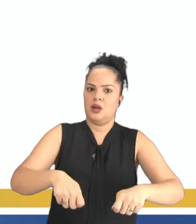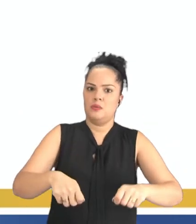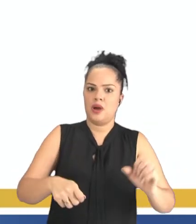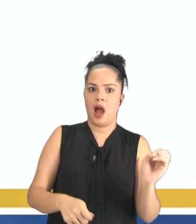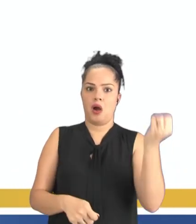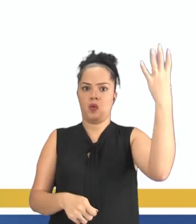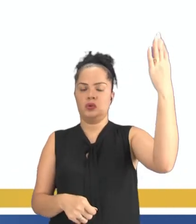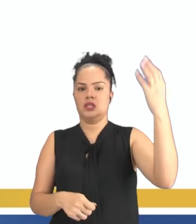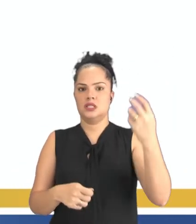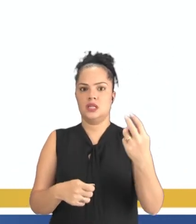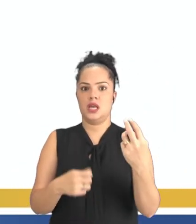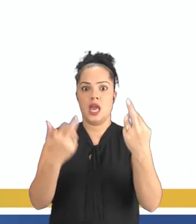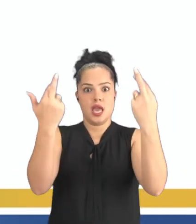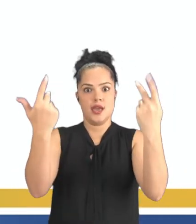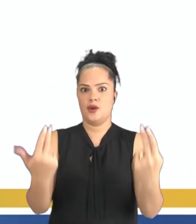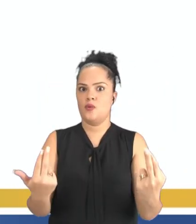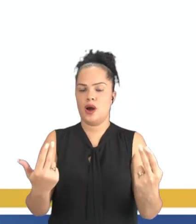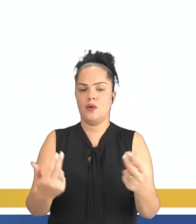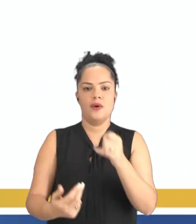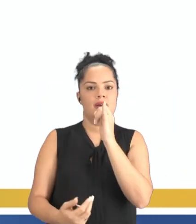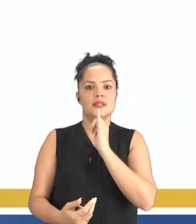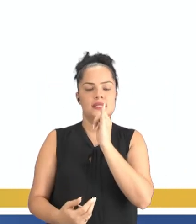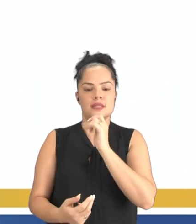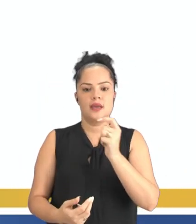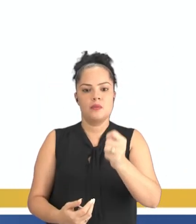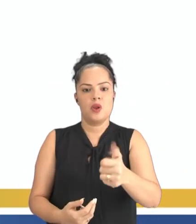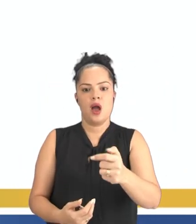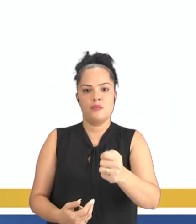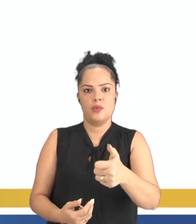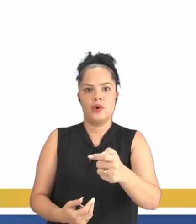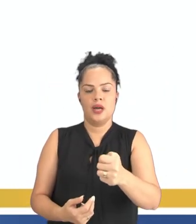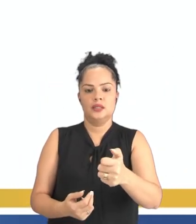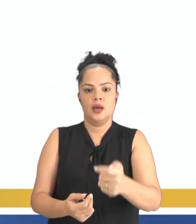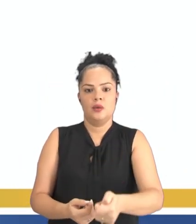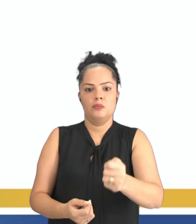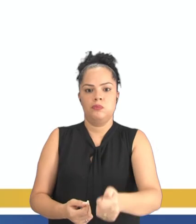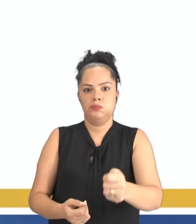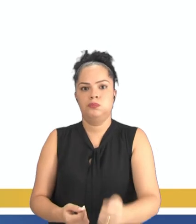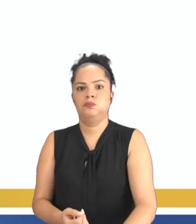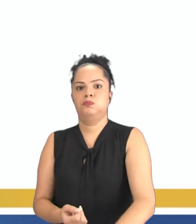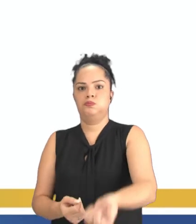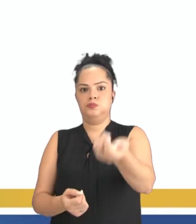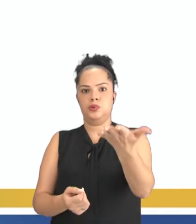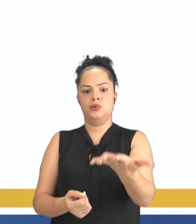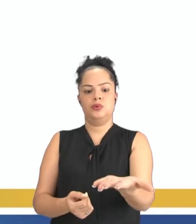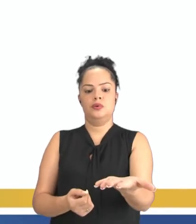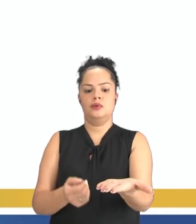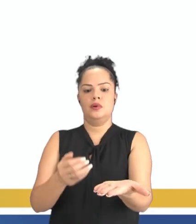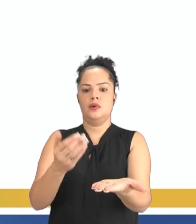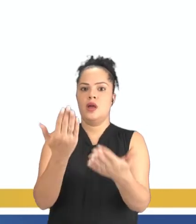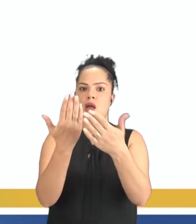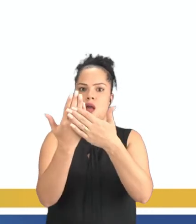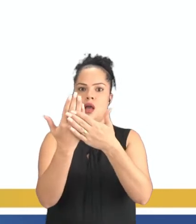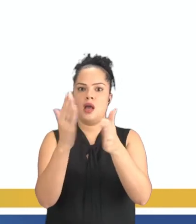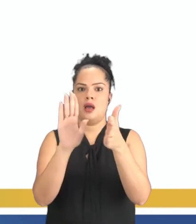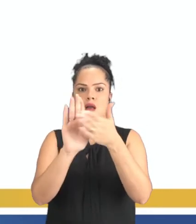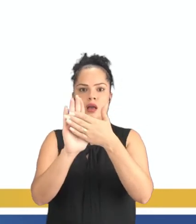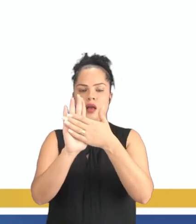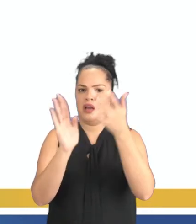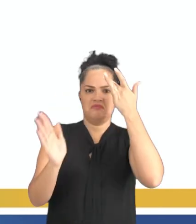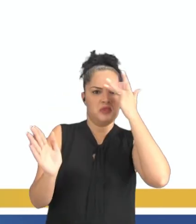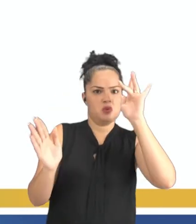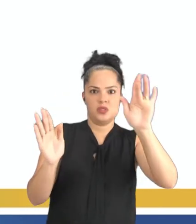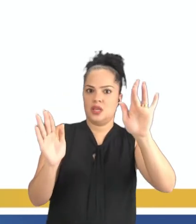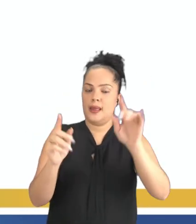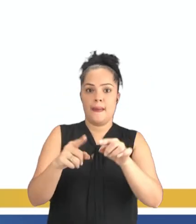uma moeda que é lançada para cima. Eu não sei se vai cair cara ou coroa, mas intuitivamente você percebe que a chance de